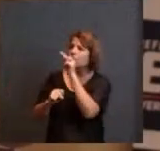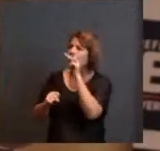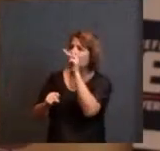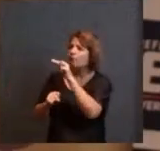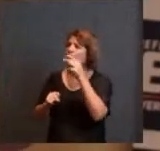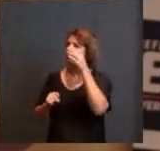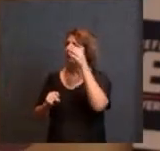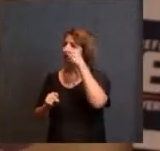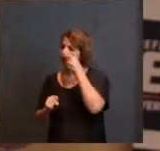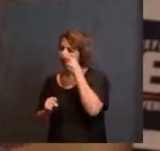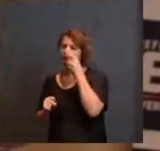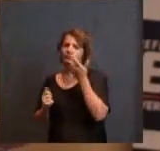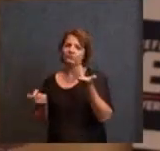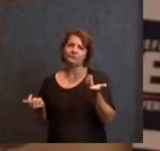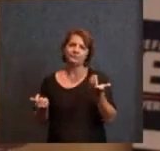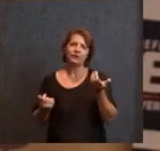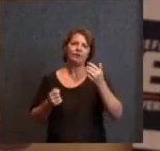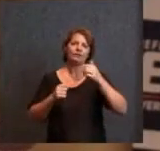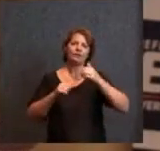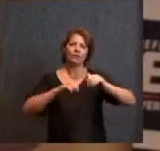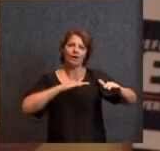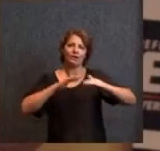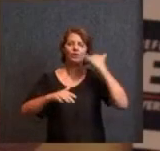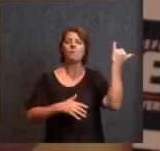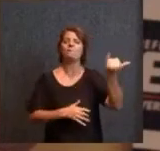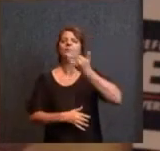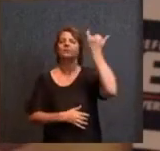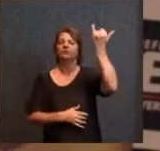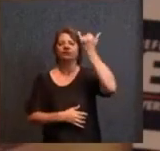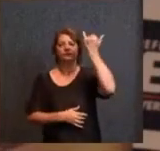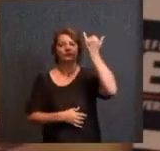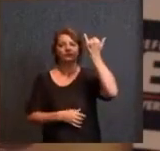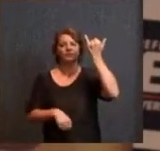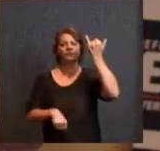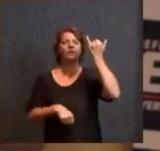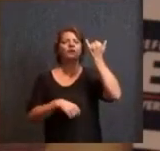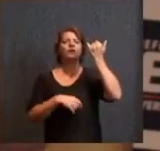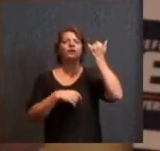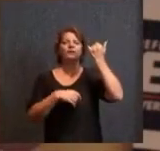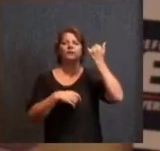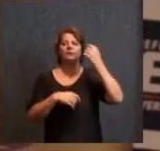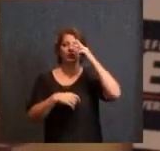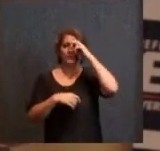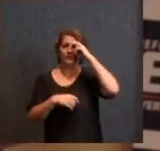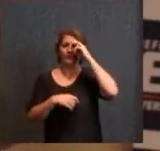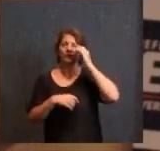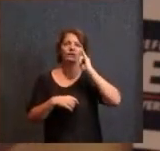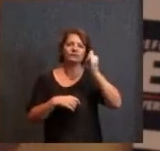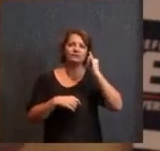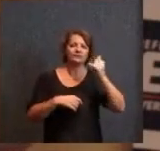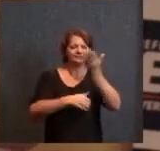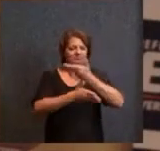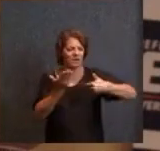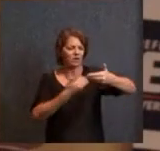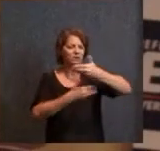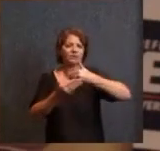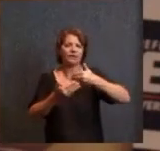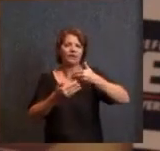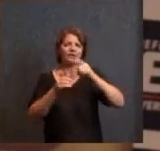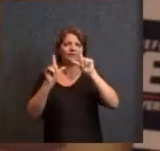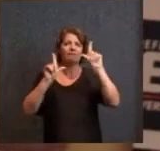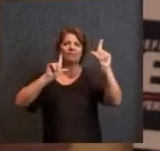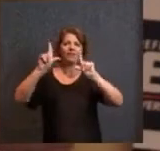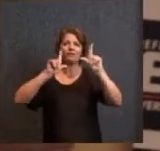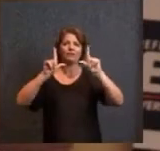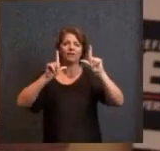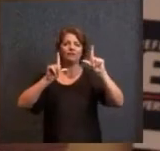viabilize essas ações que são super importantes, como contação de história, como pesquisa interativa. E a TV que nós